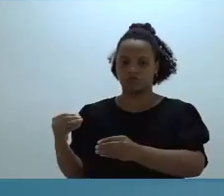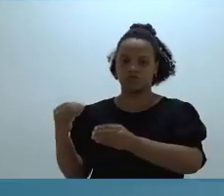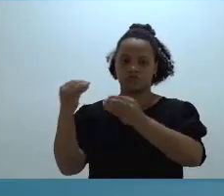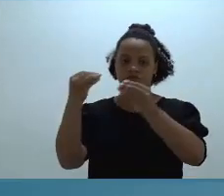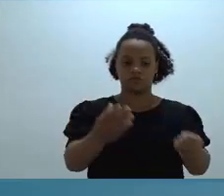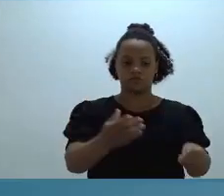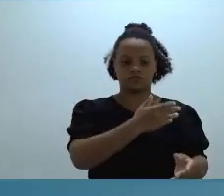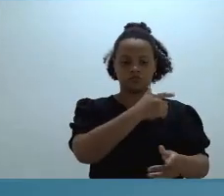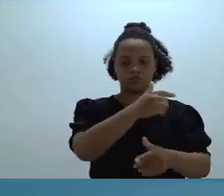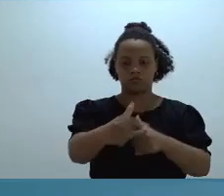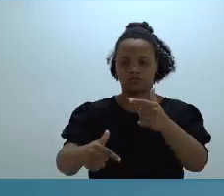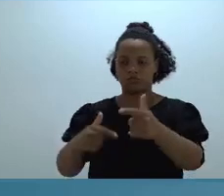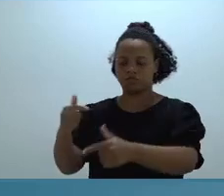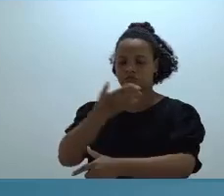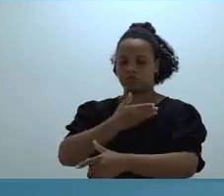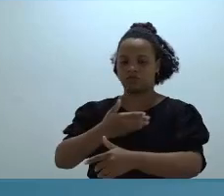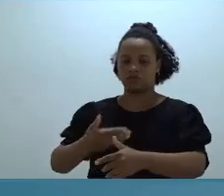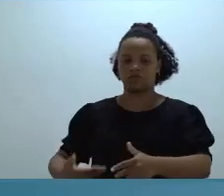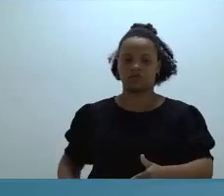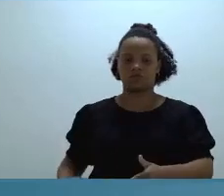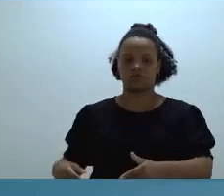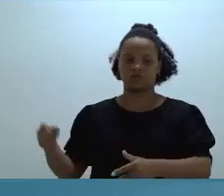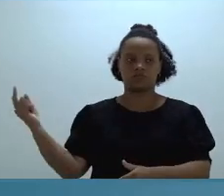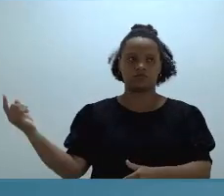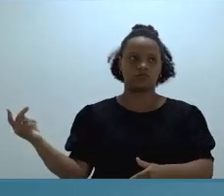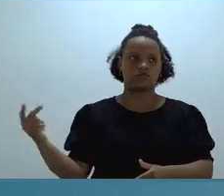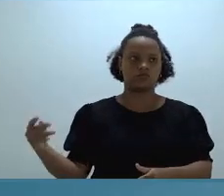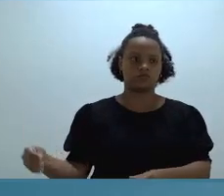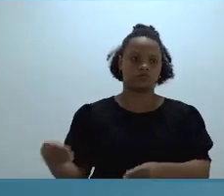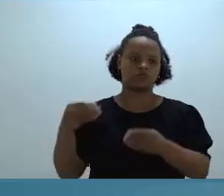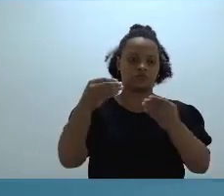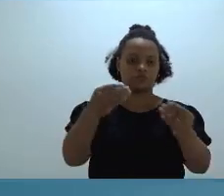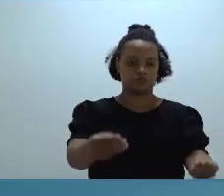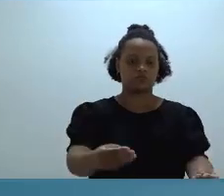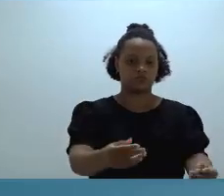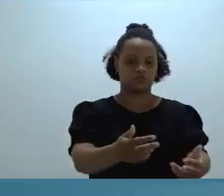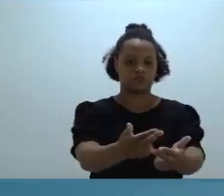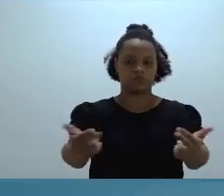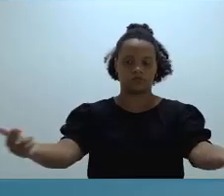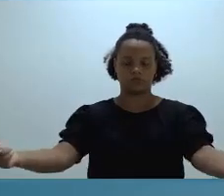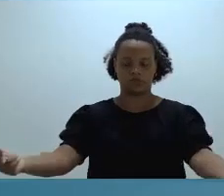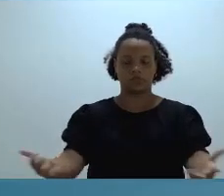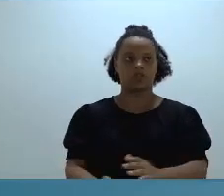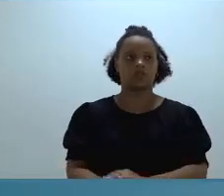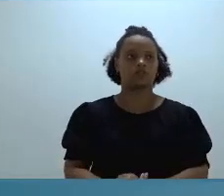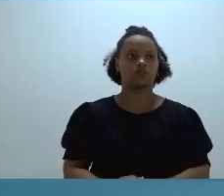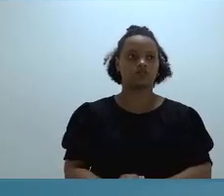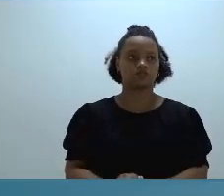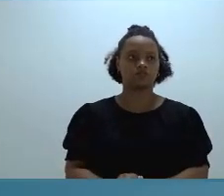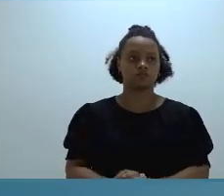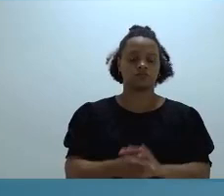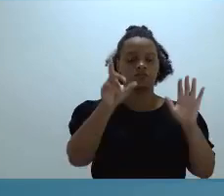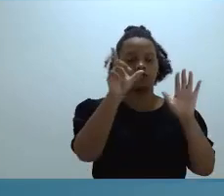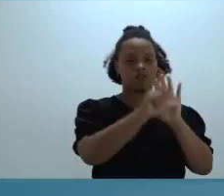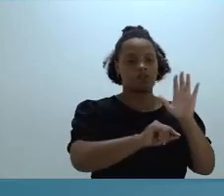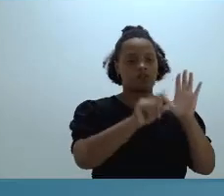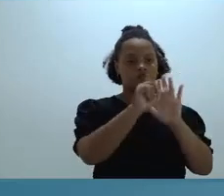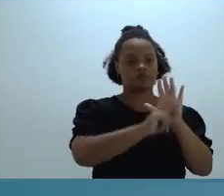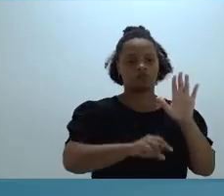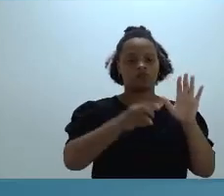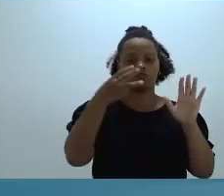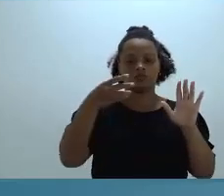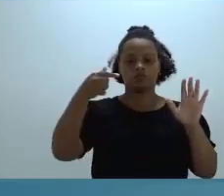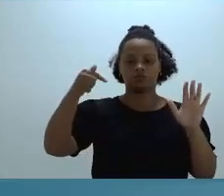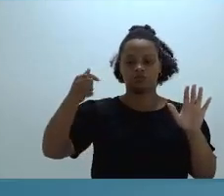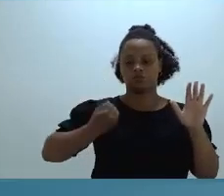terceiros usuários e não usuários do serviço, segundo o decoro do artigo 37, parágrafo 6 da Constituição Federal,